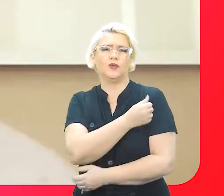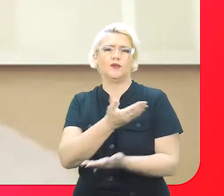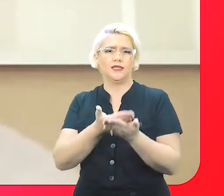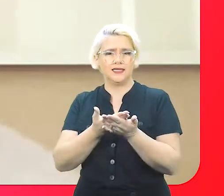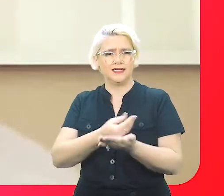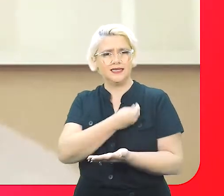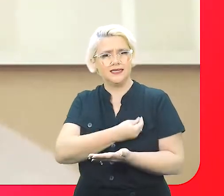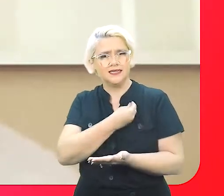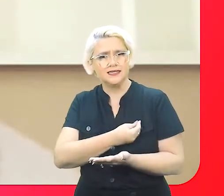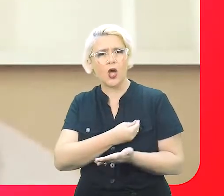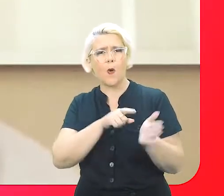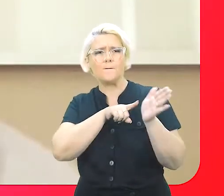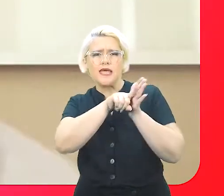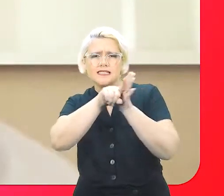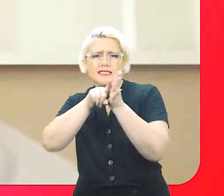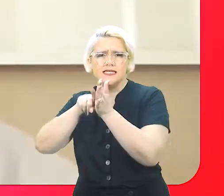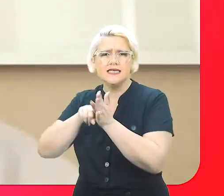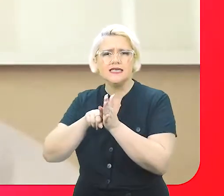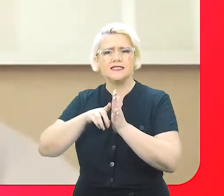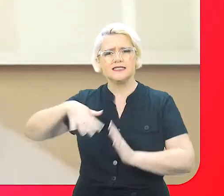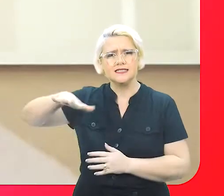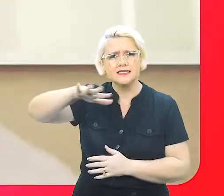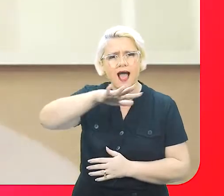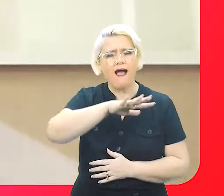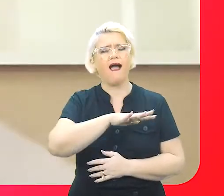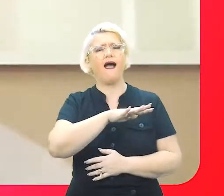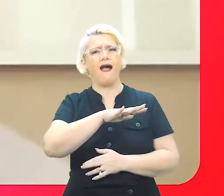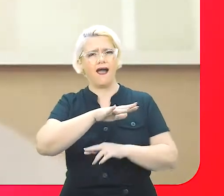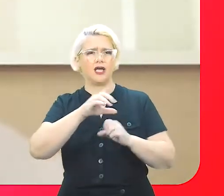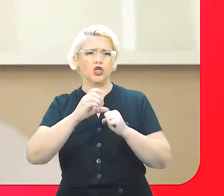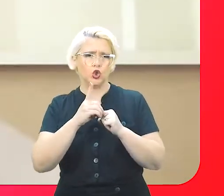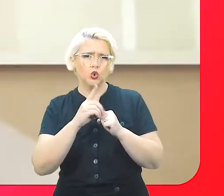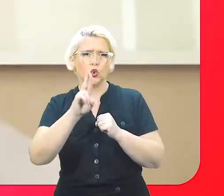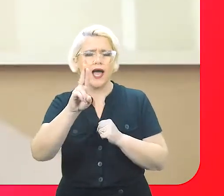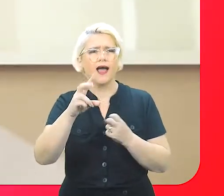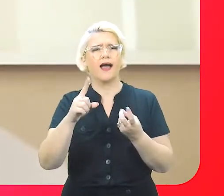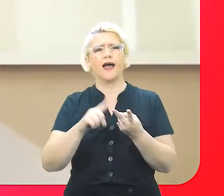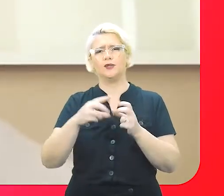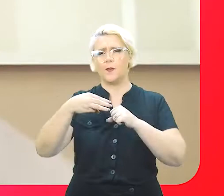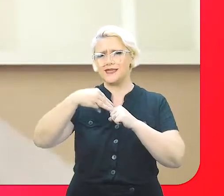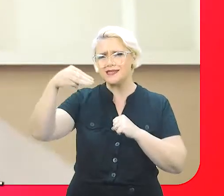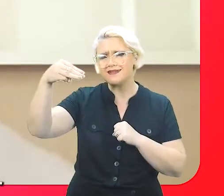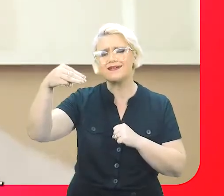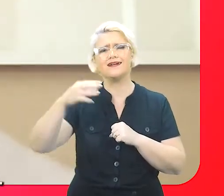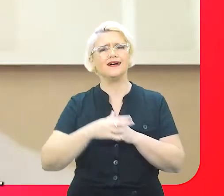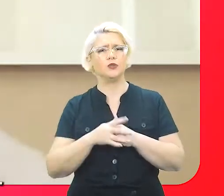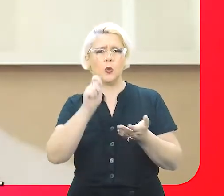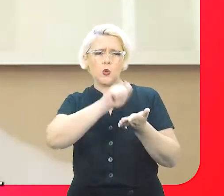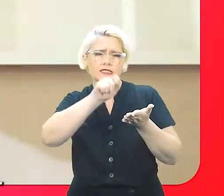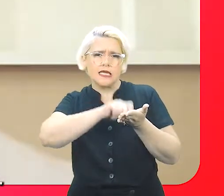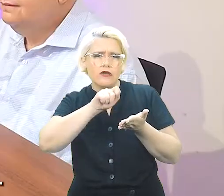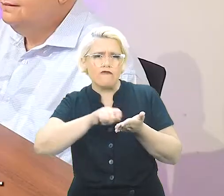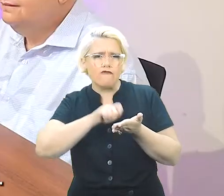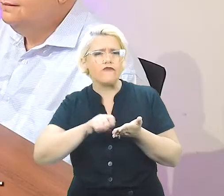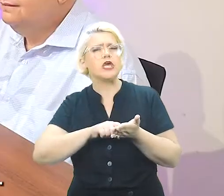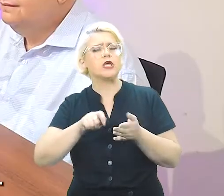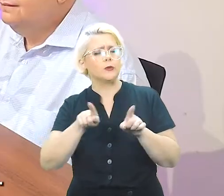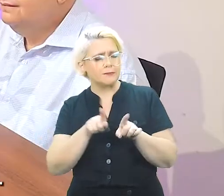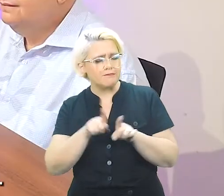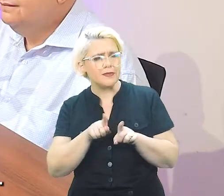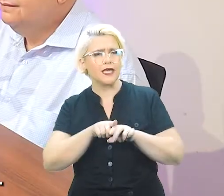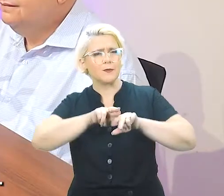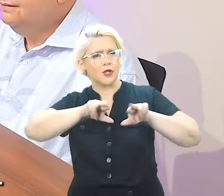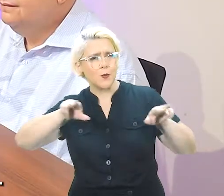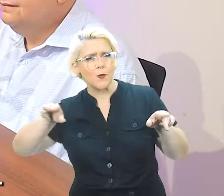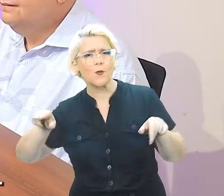estão fazendo suas pesquisas, né, para doutorado, mestrado, escrevendo bastante.